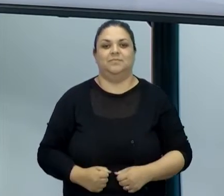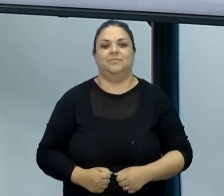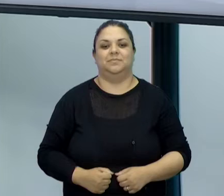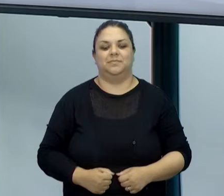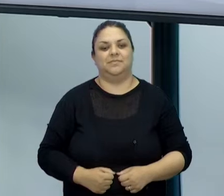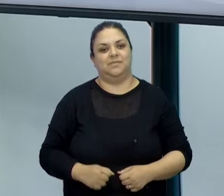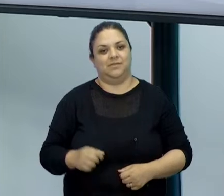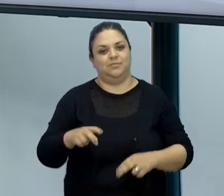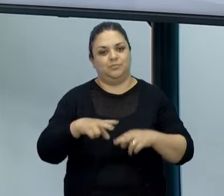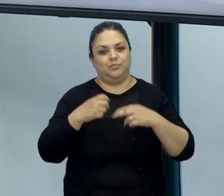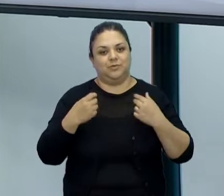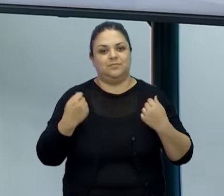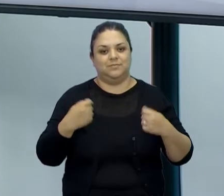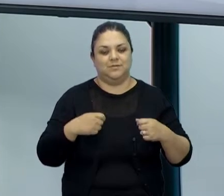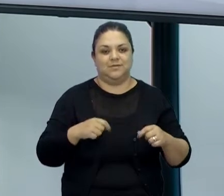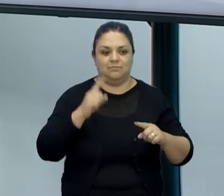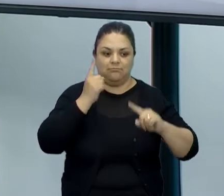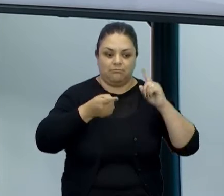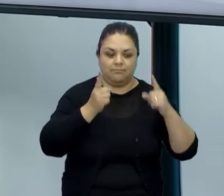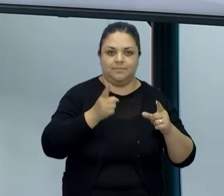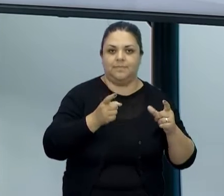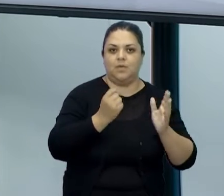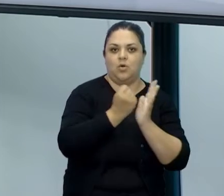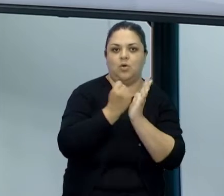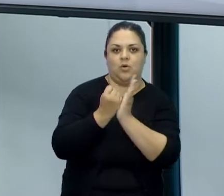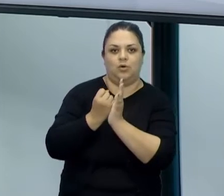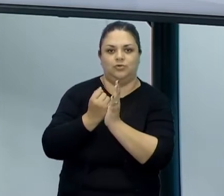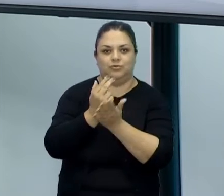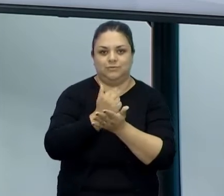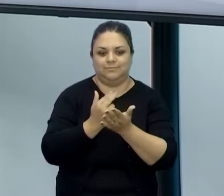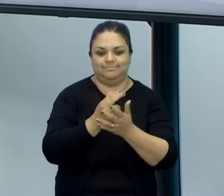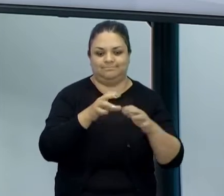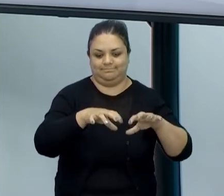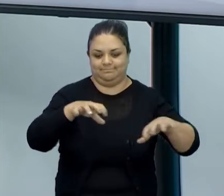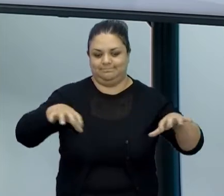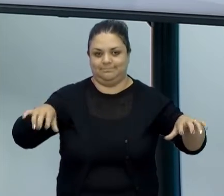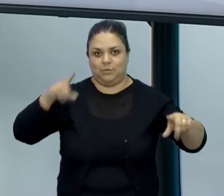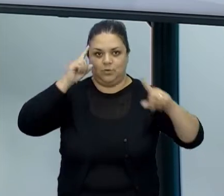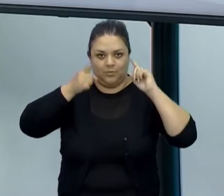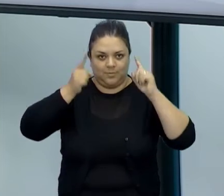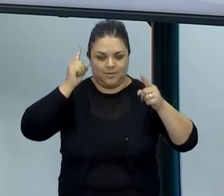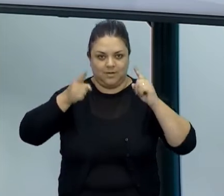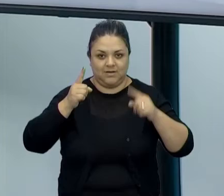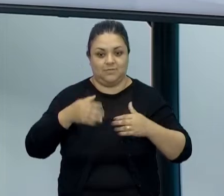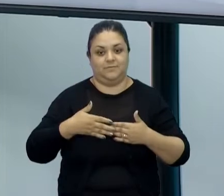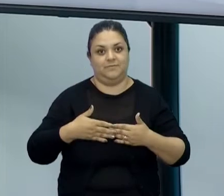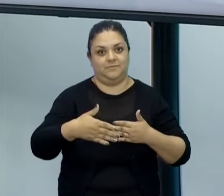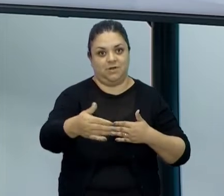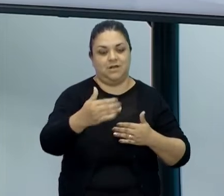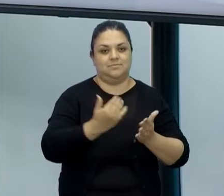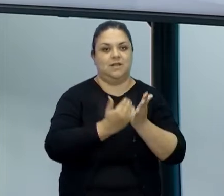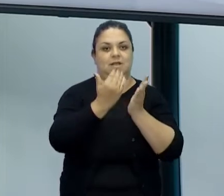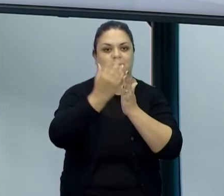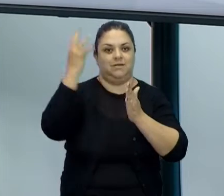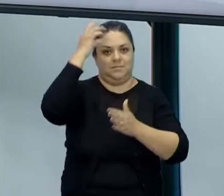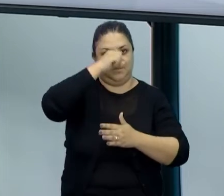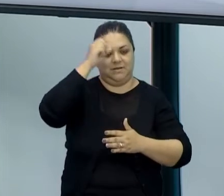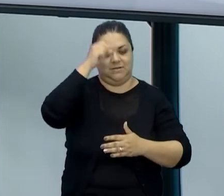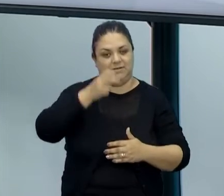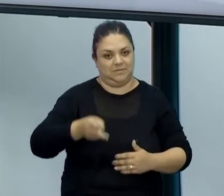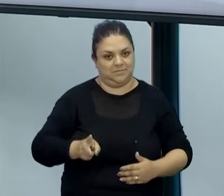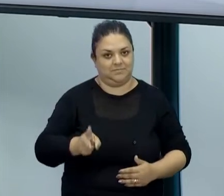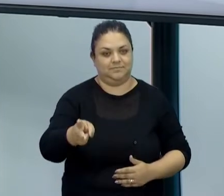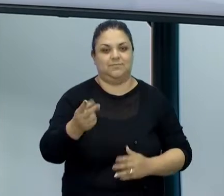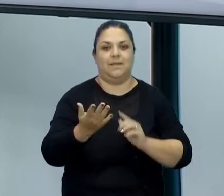que essa ideia do pseudocódigo, essa ideia do comando, eu estou deixando mais para frente para que a gente possa fazer isso durante